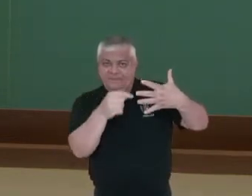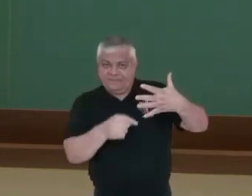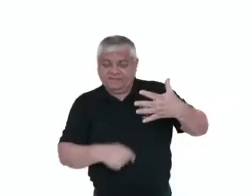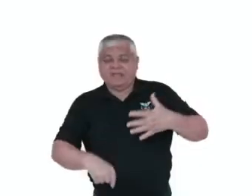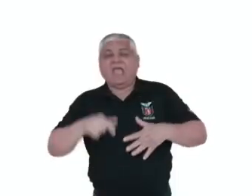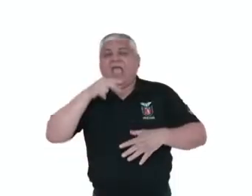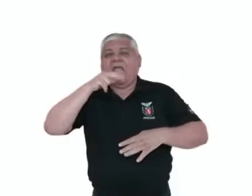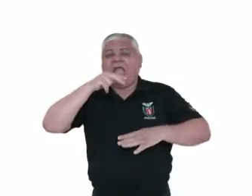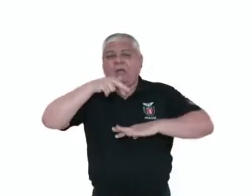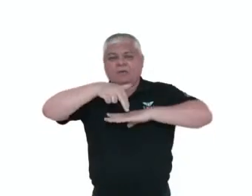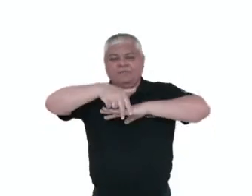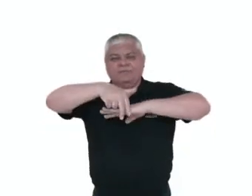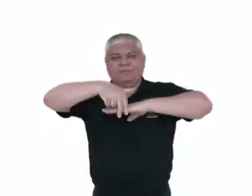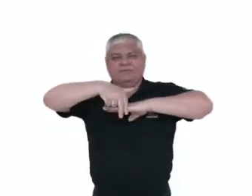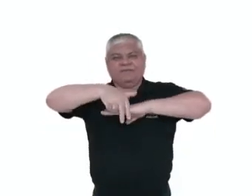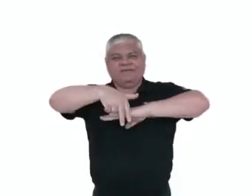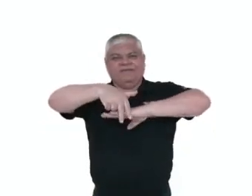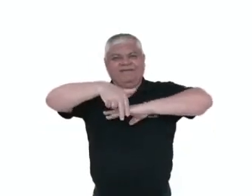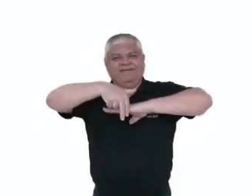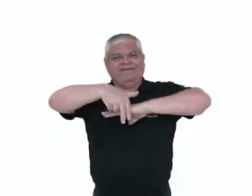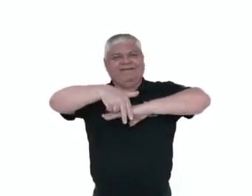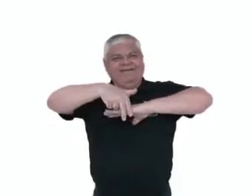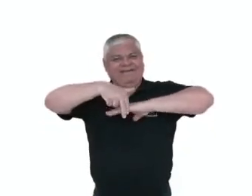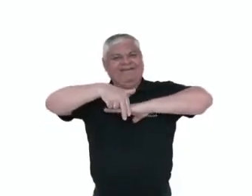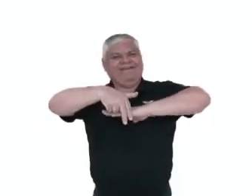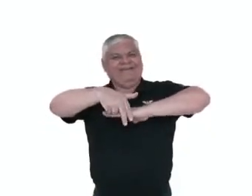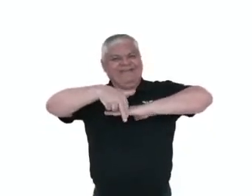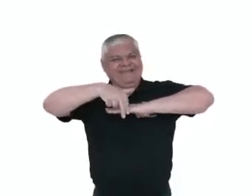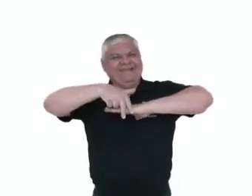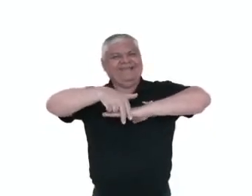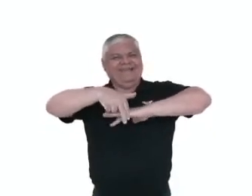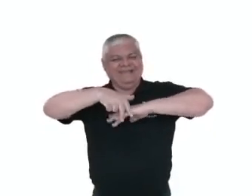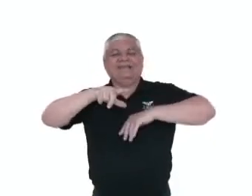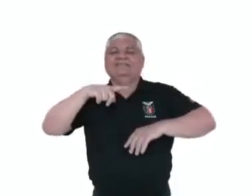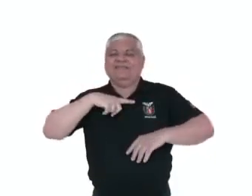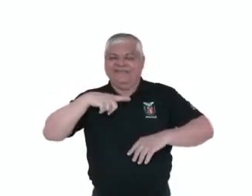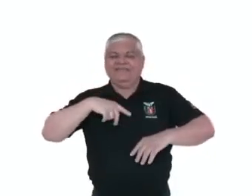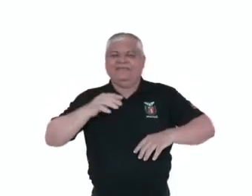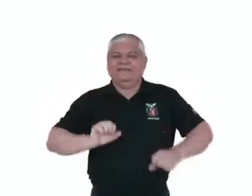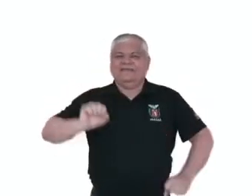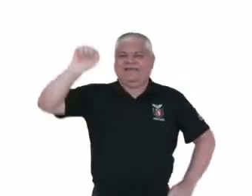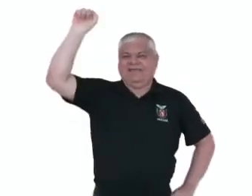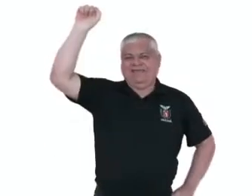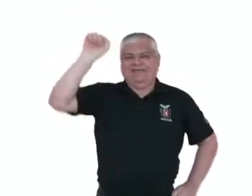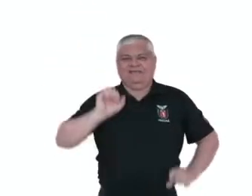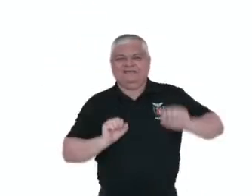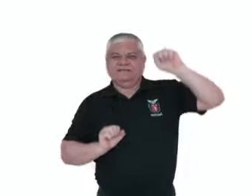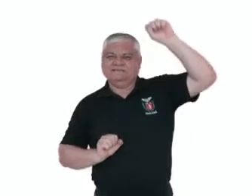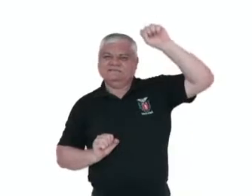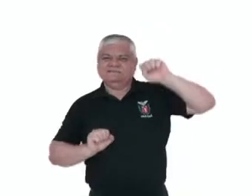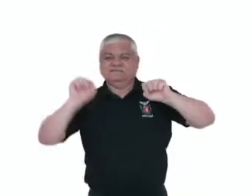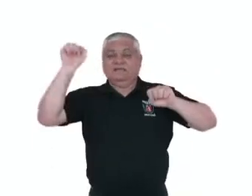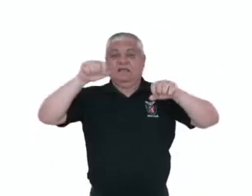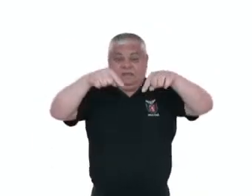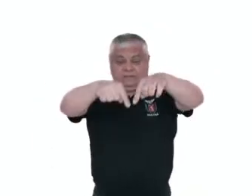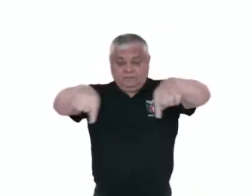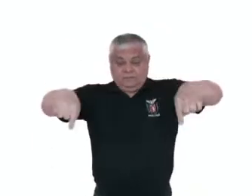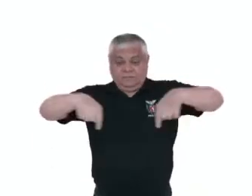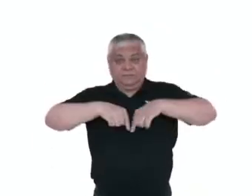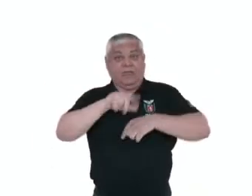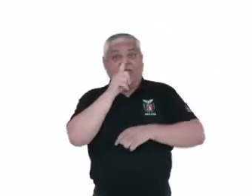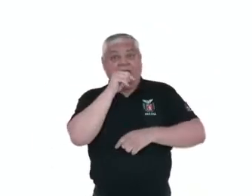hidroginástica que a ginástica na água que é da foto lá normalmente são os idosos as gestantes faz tipo de ginástica